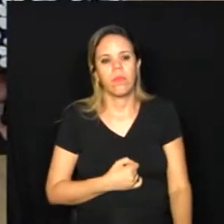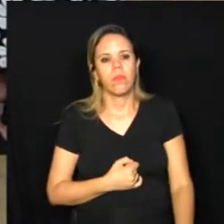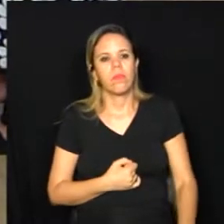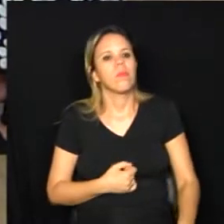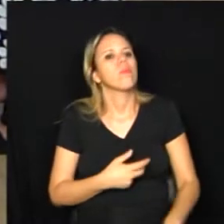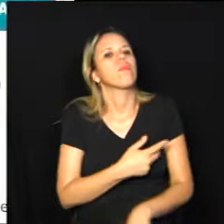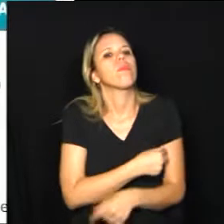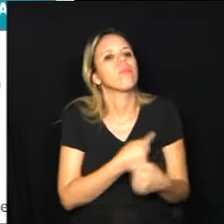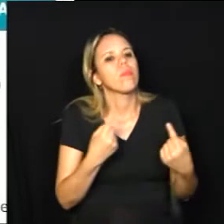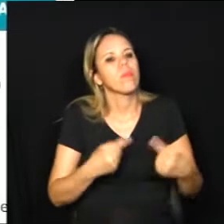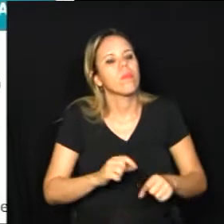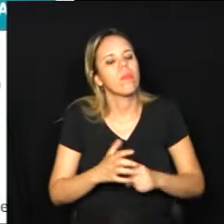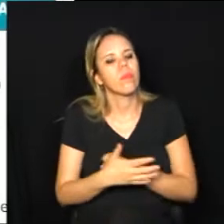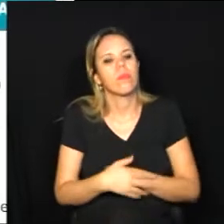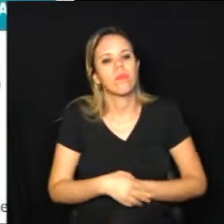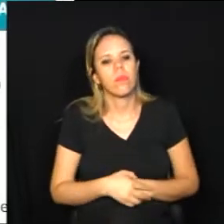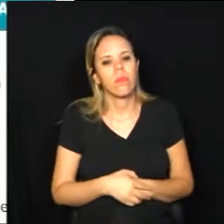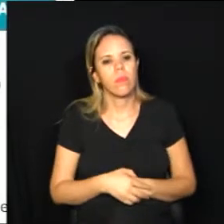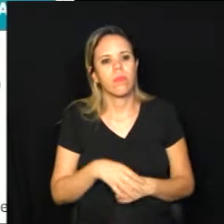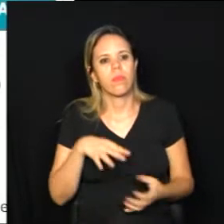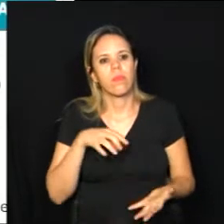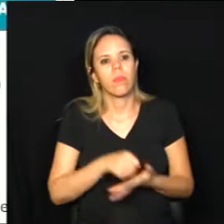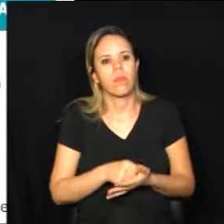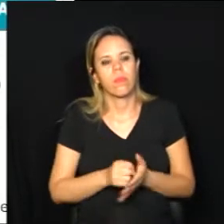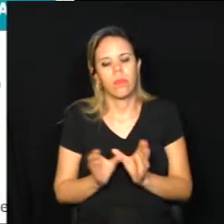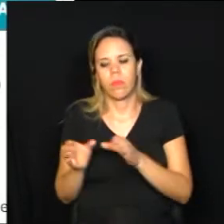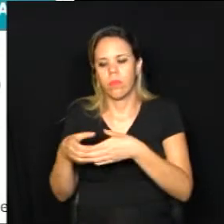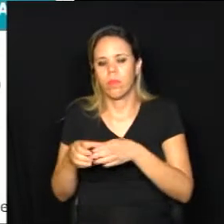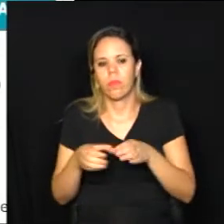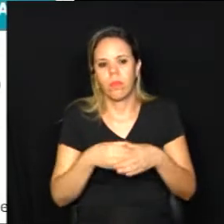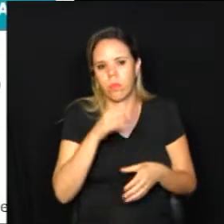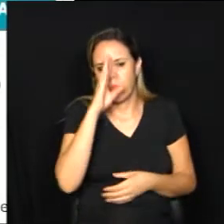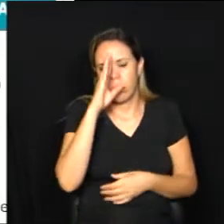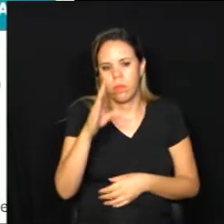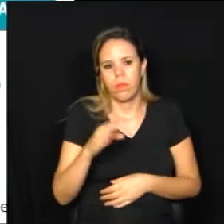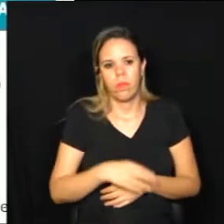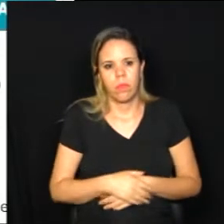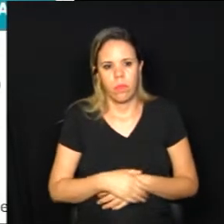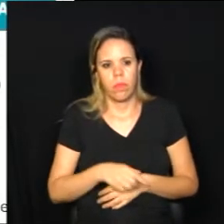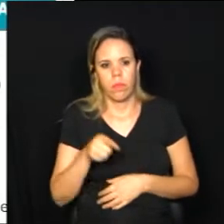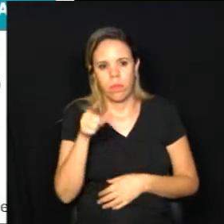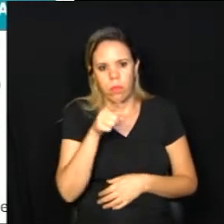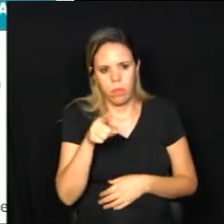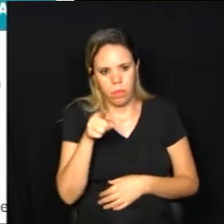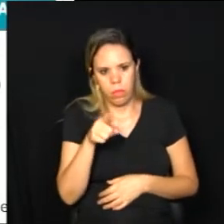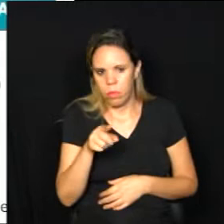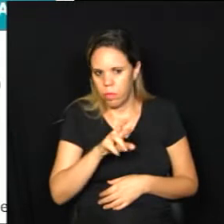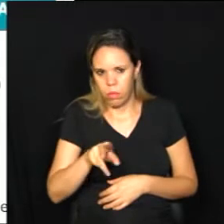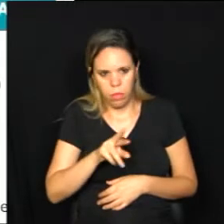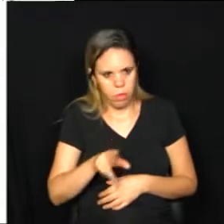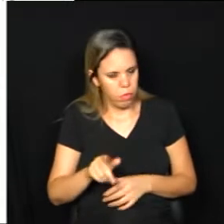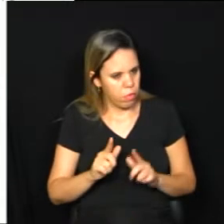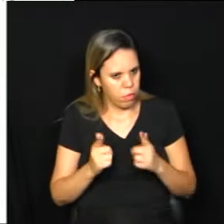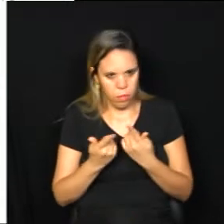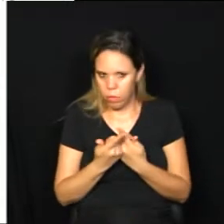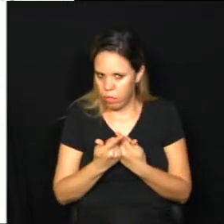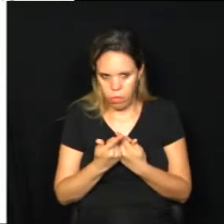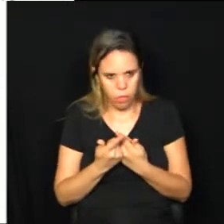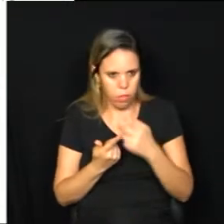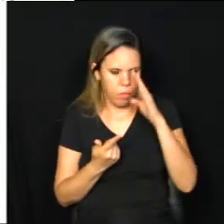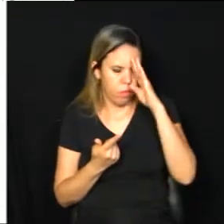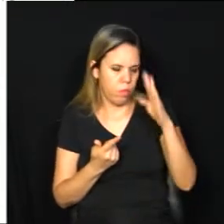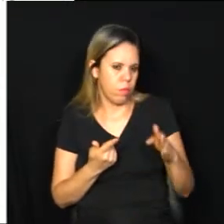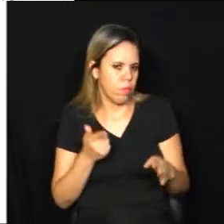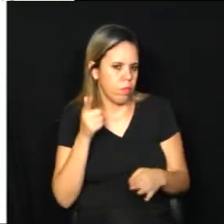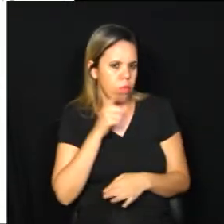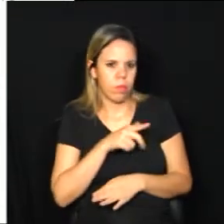contra o coronavírus, pré-cadastro para os grupos prioritários. Então, se você não é do grupo prioritário,